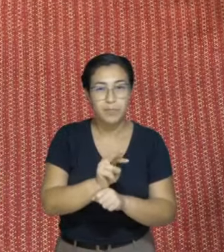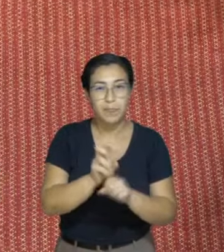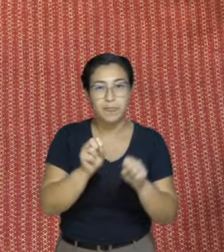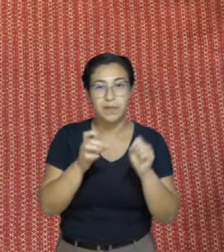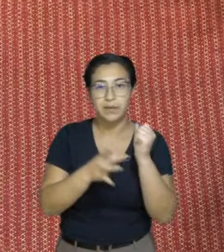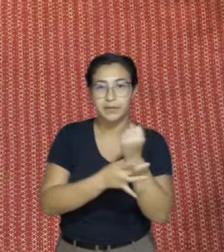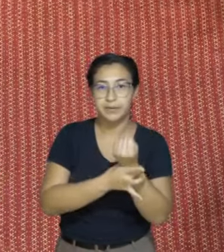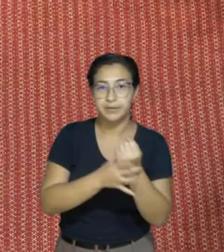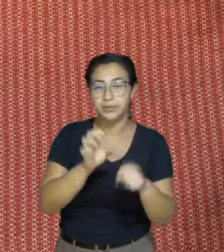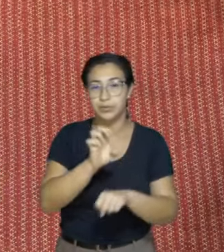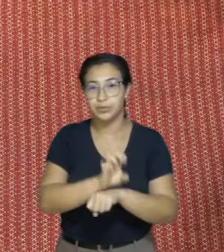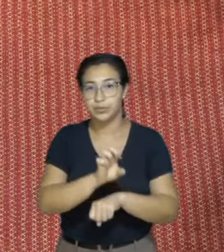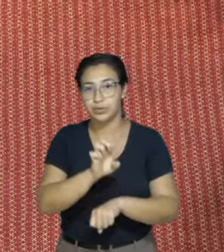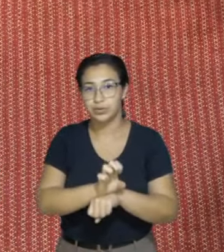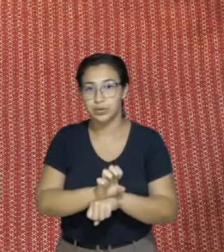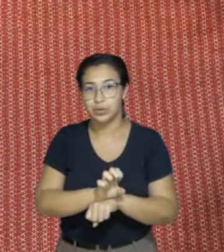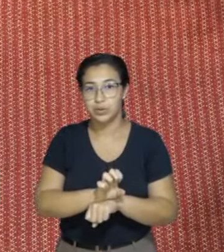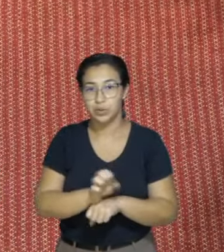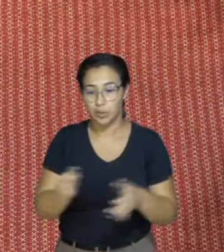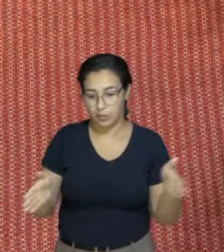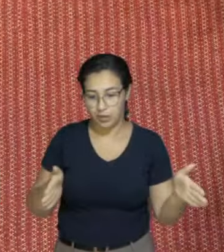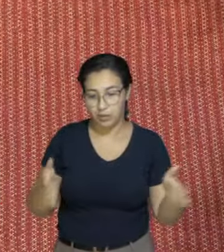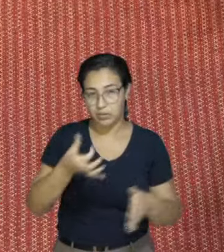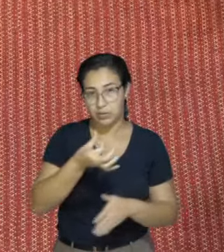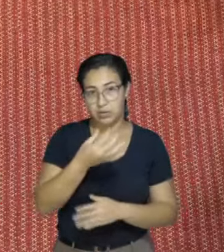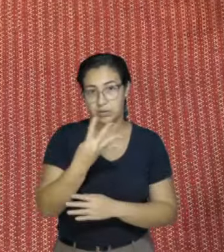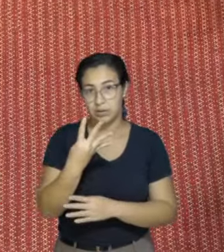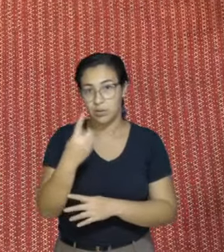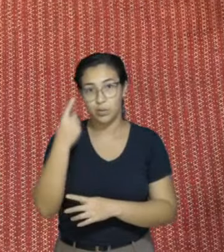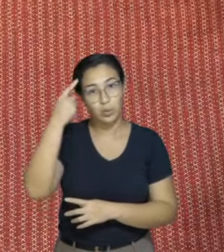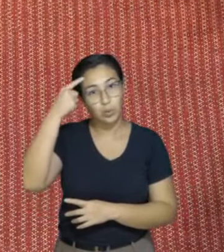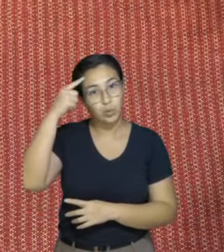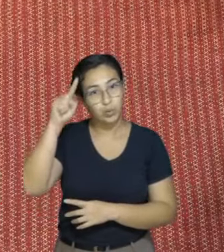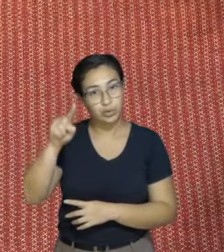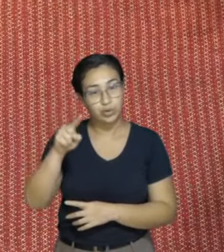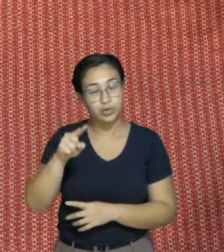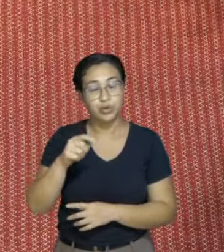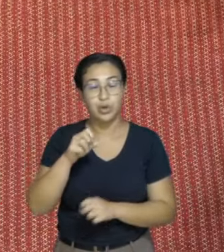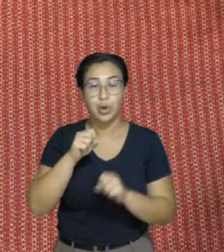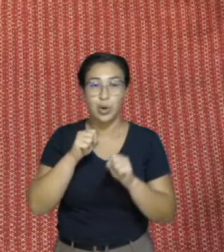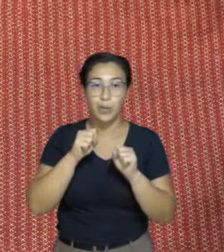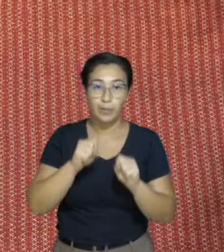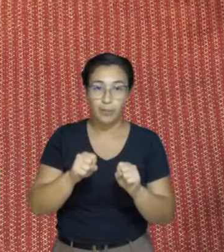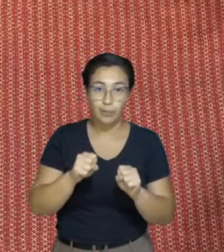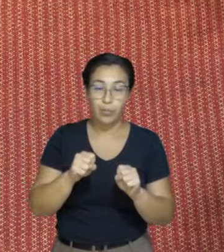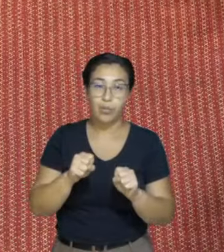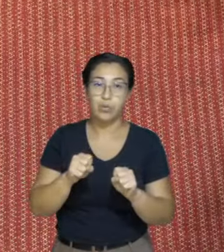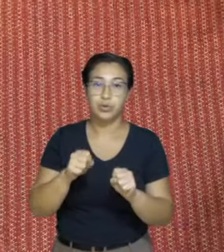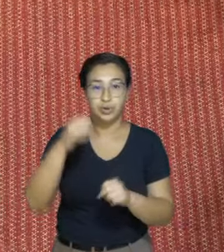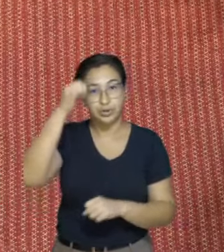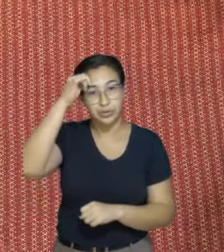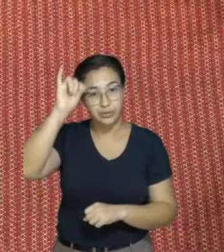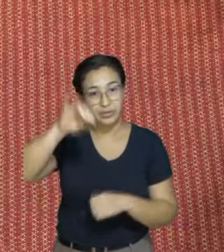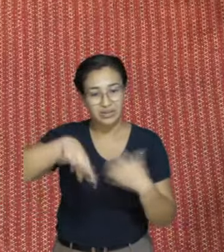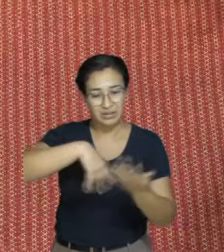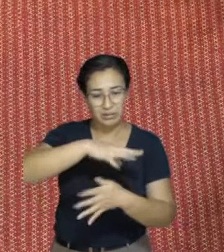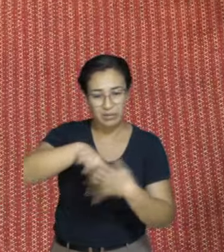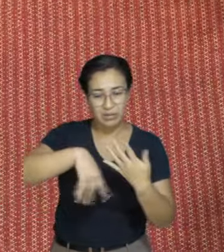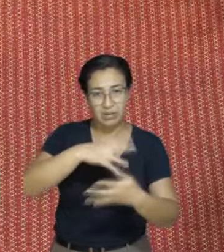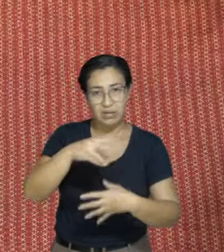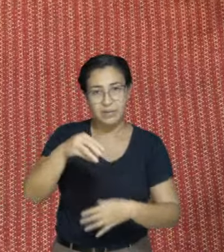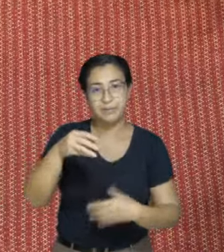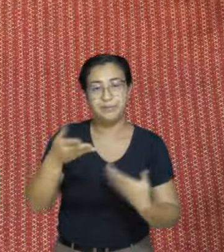que, em 64 dias, não teremos realmente um colapso ou uma batalha fervendo em nossas mãos. Então, do mais